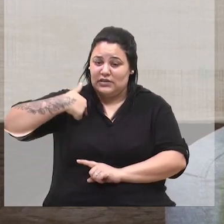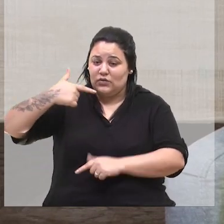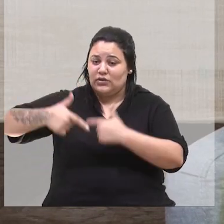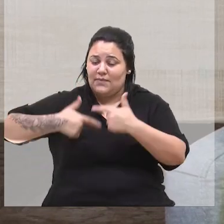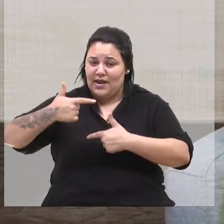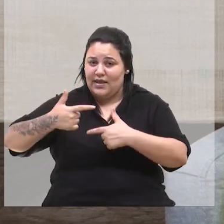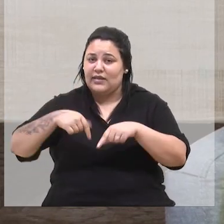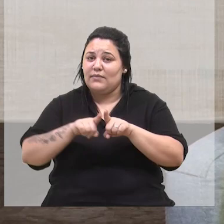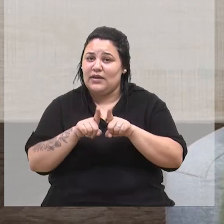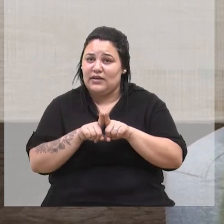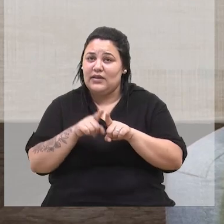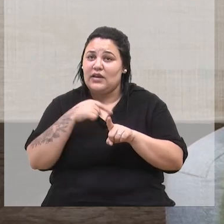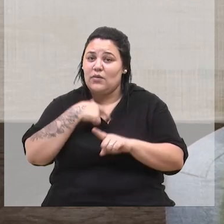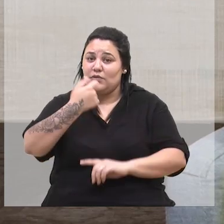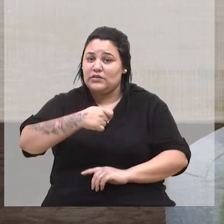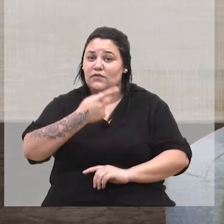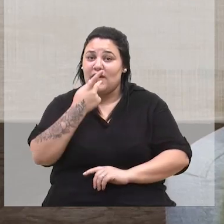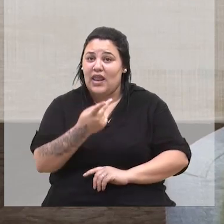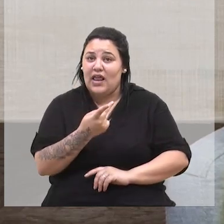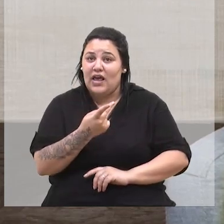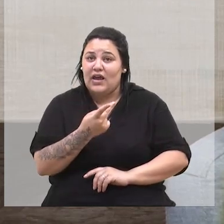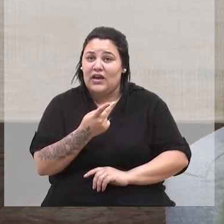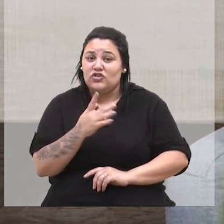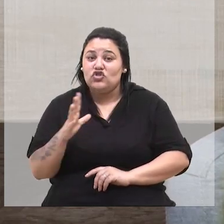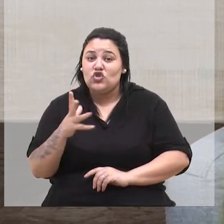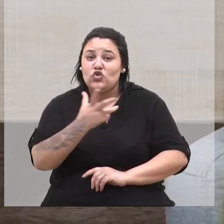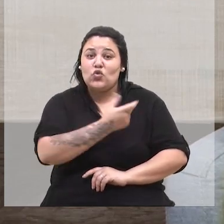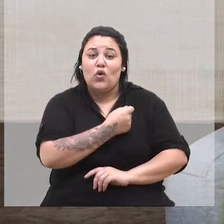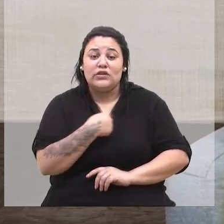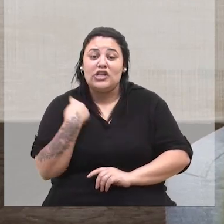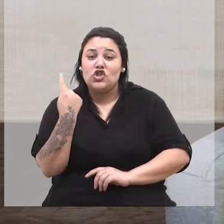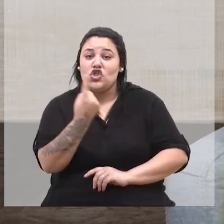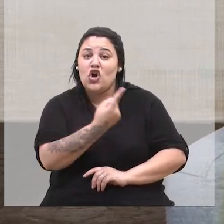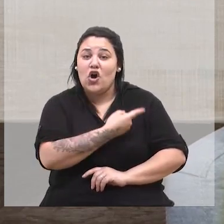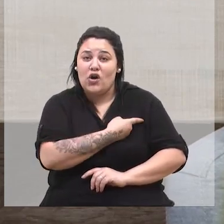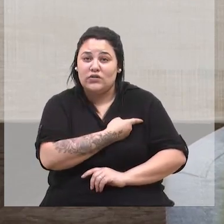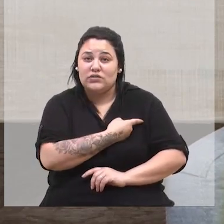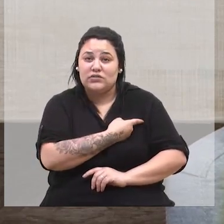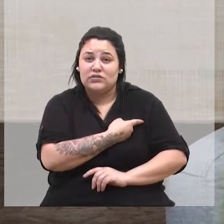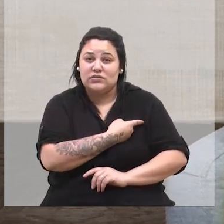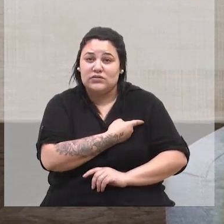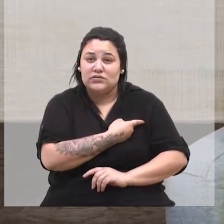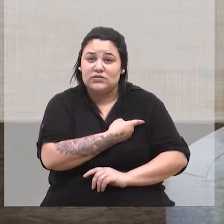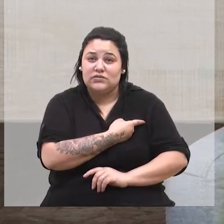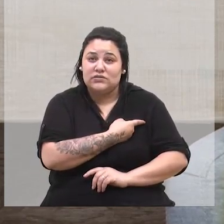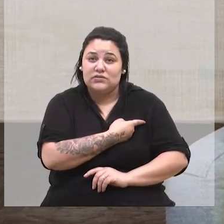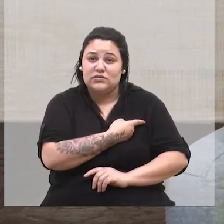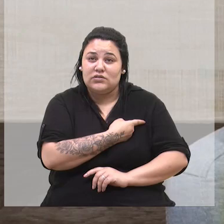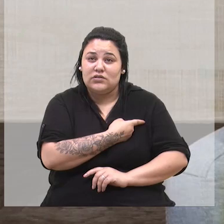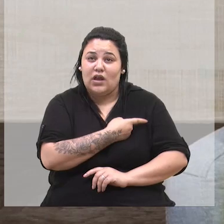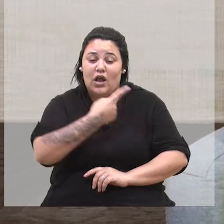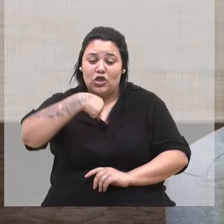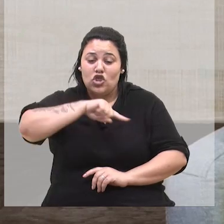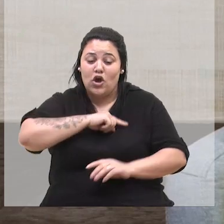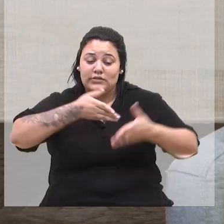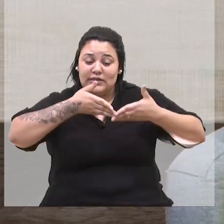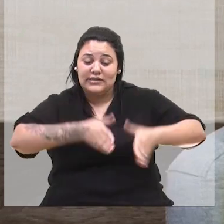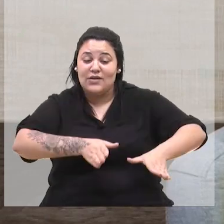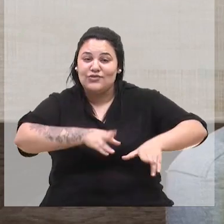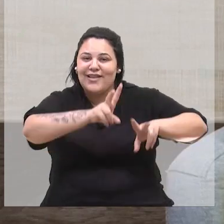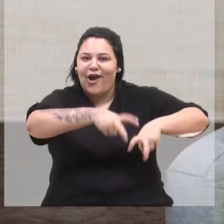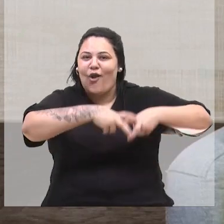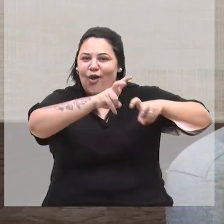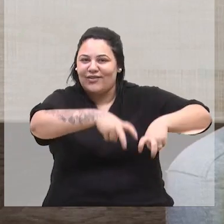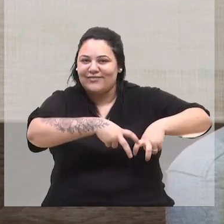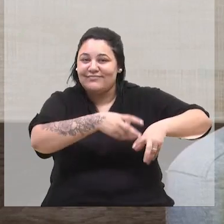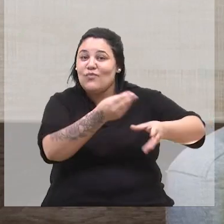no mandato que eu me referi. E também eu preciso dizer que de todas nós, predominantemente nascemos na colônia. Isso foi uma